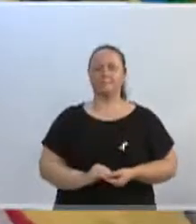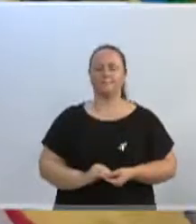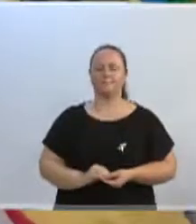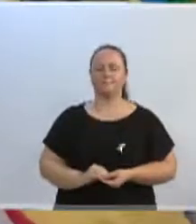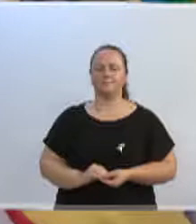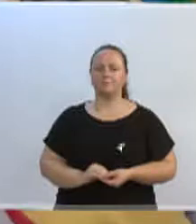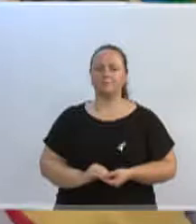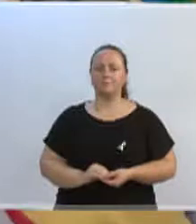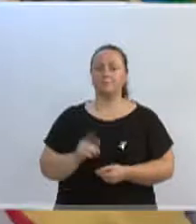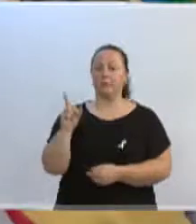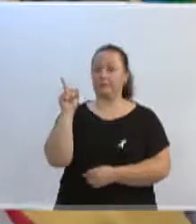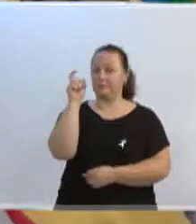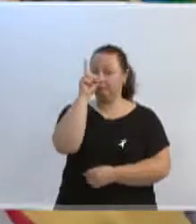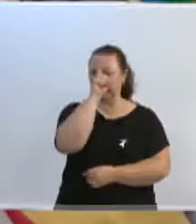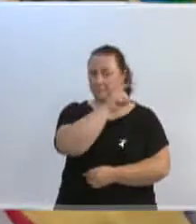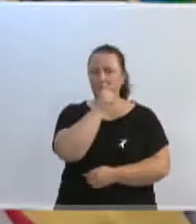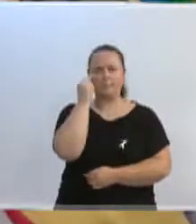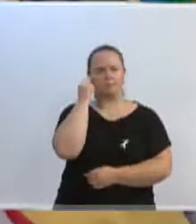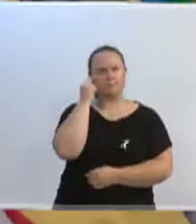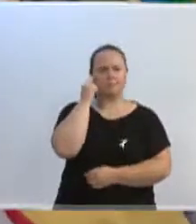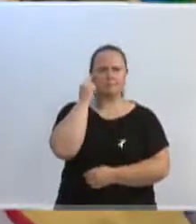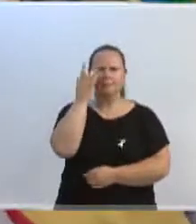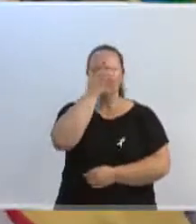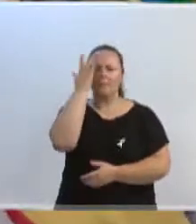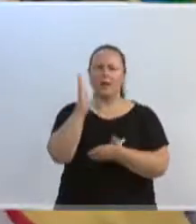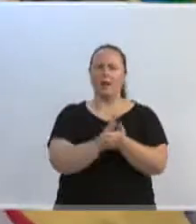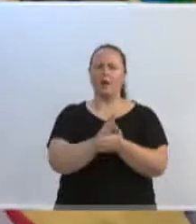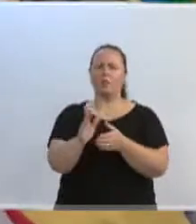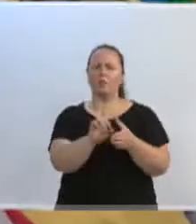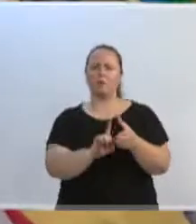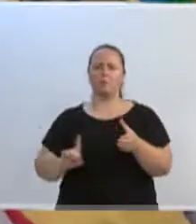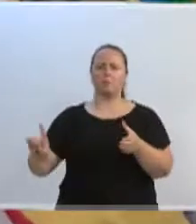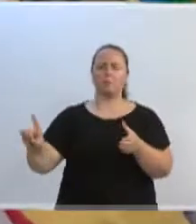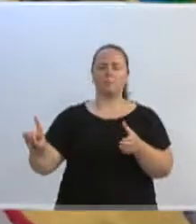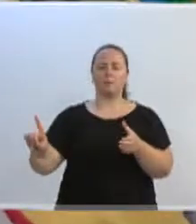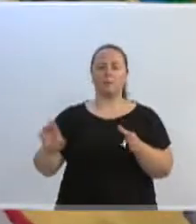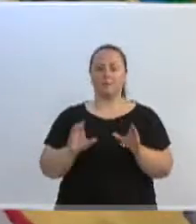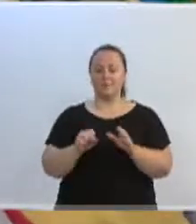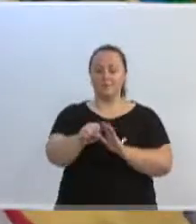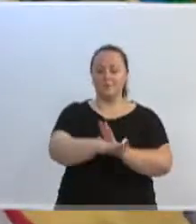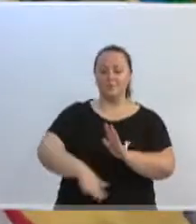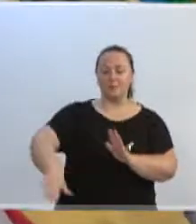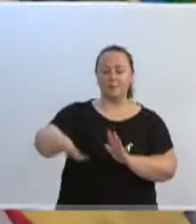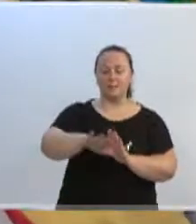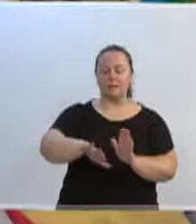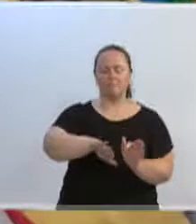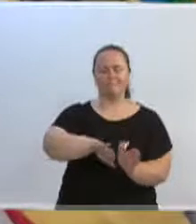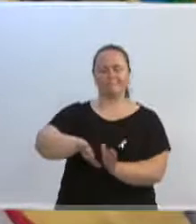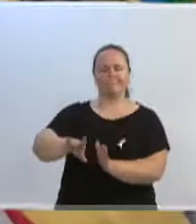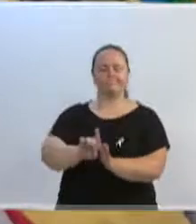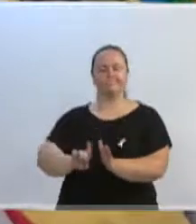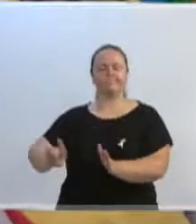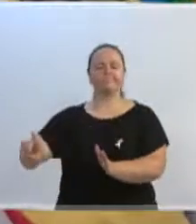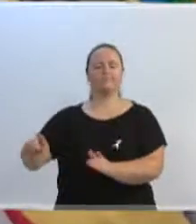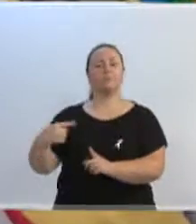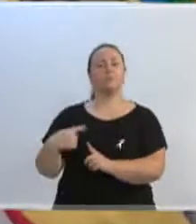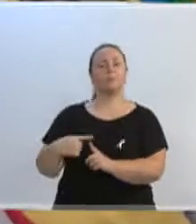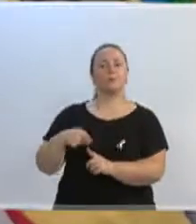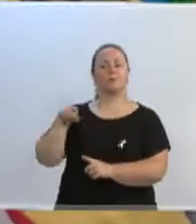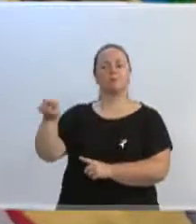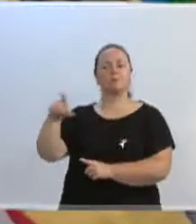É difícil pensarmos que pessoas são excluídas do meio social em razão das características físicas que